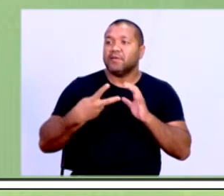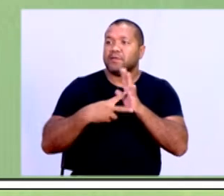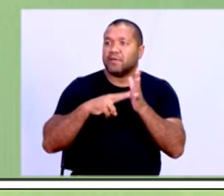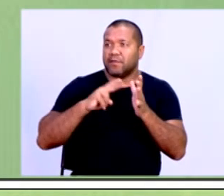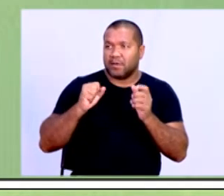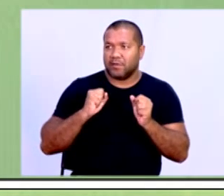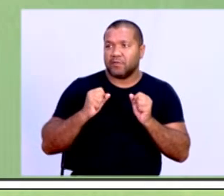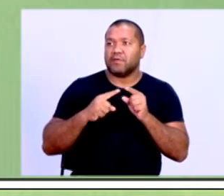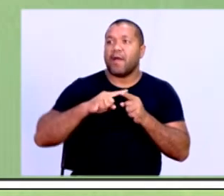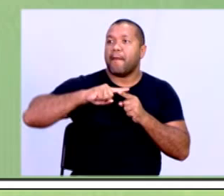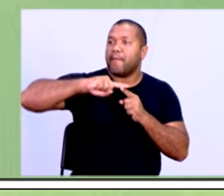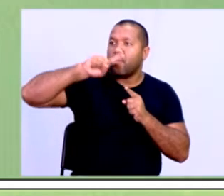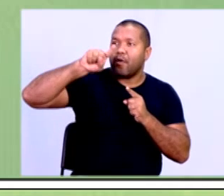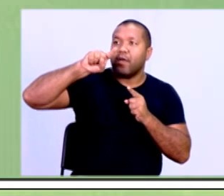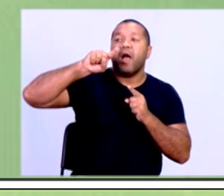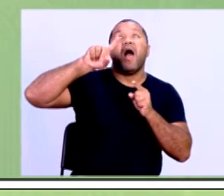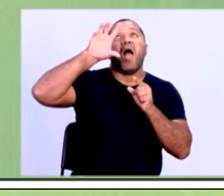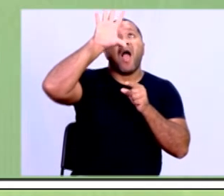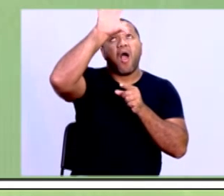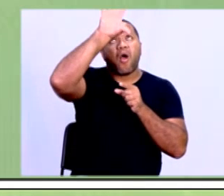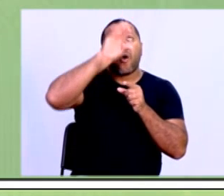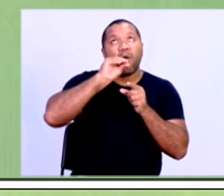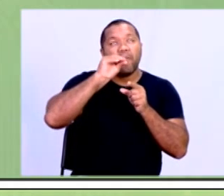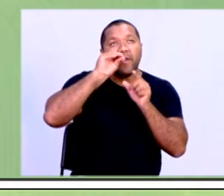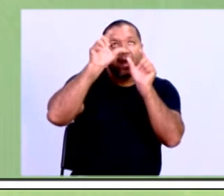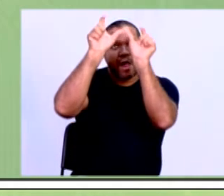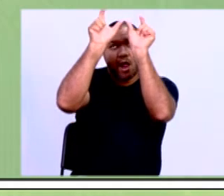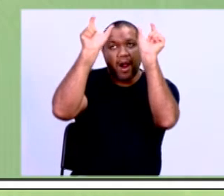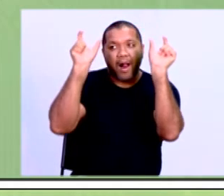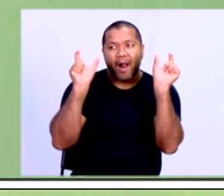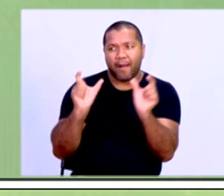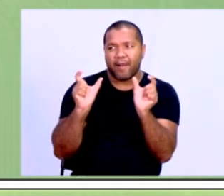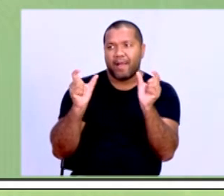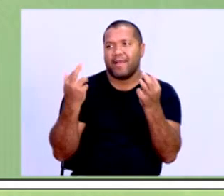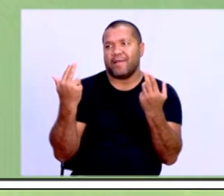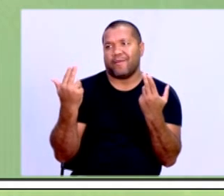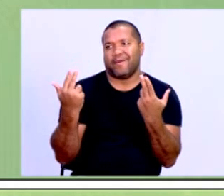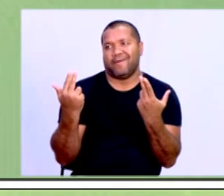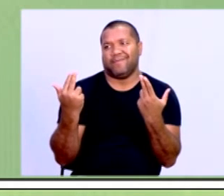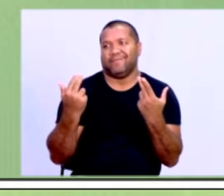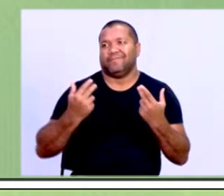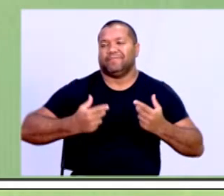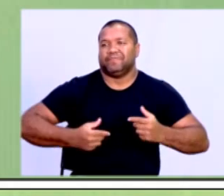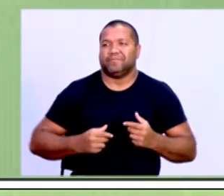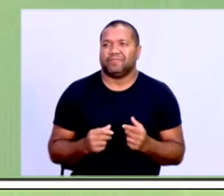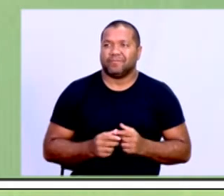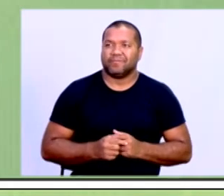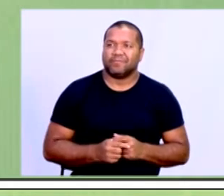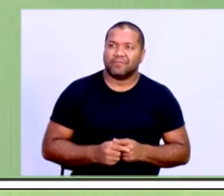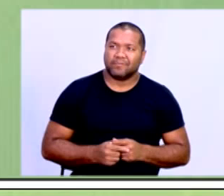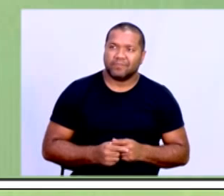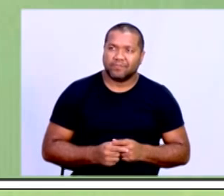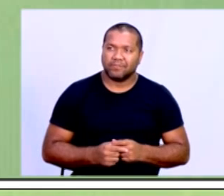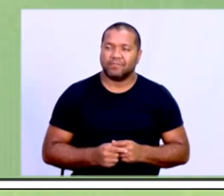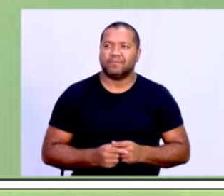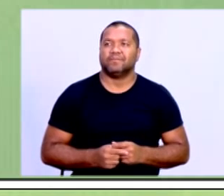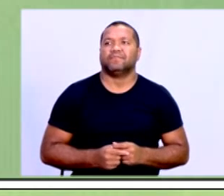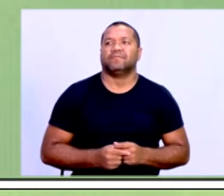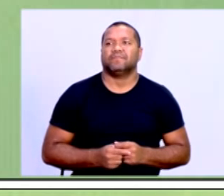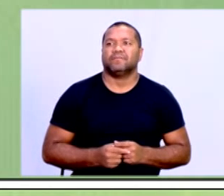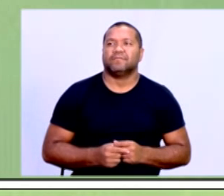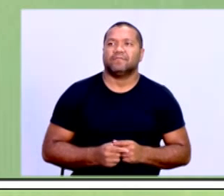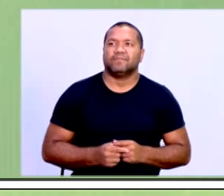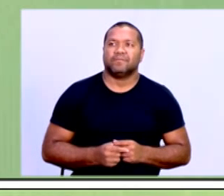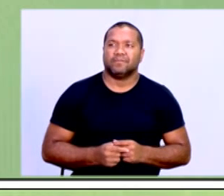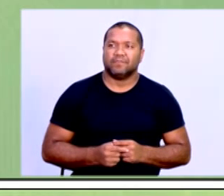classe principal, eu estou herdando todos os atributos que contém nela, para cá, para o meu